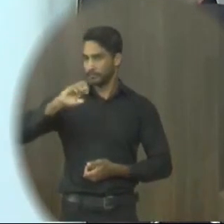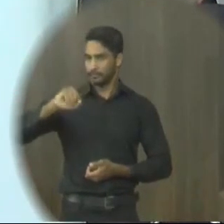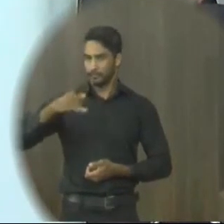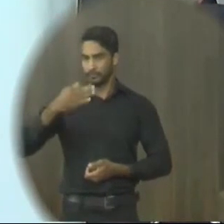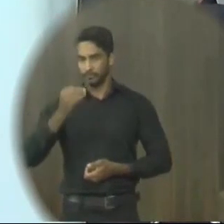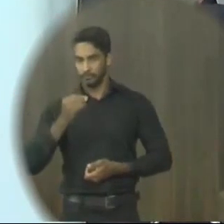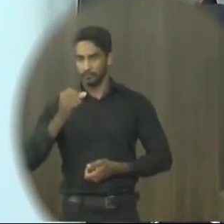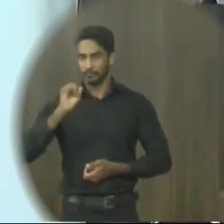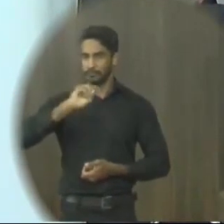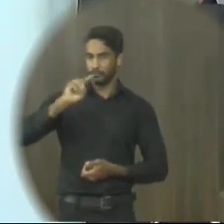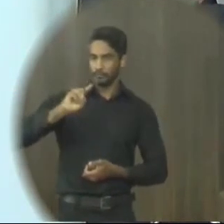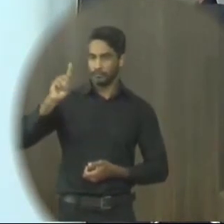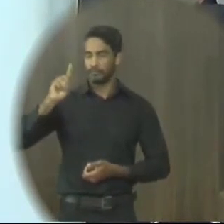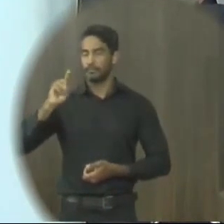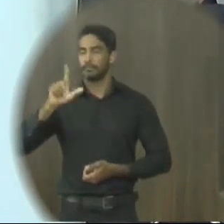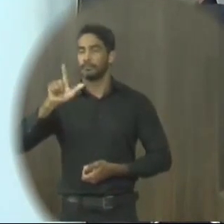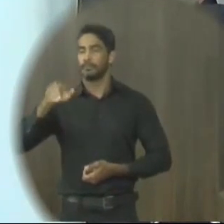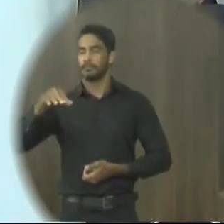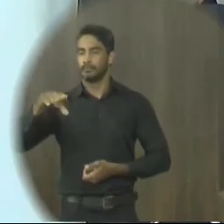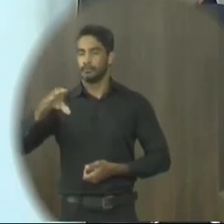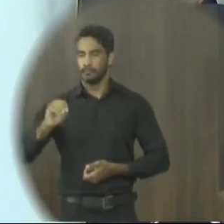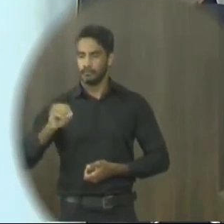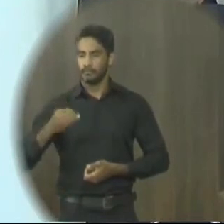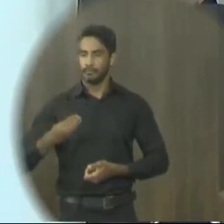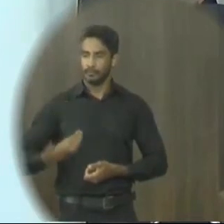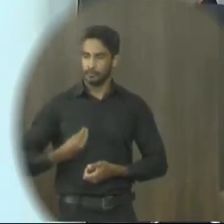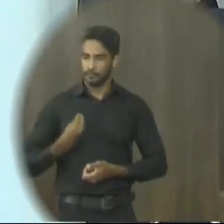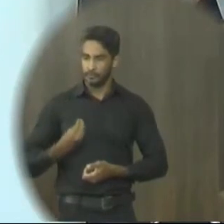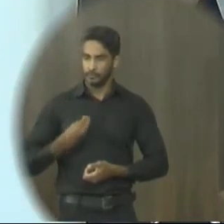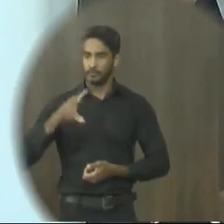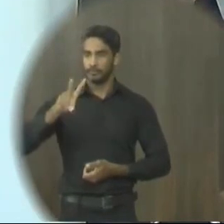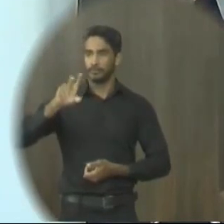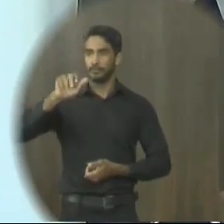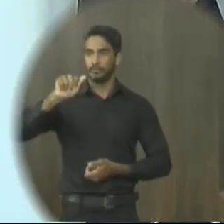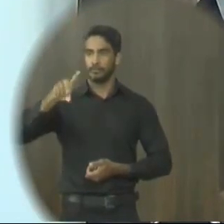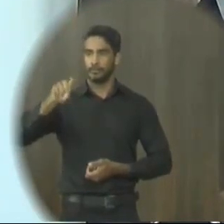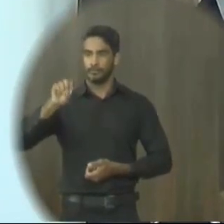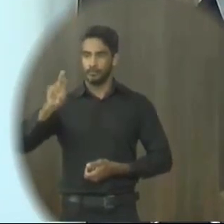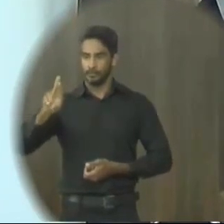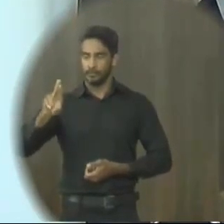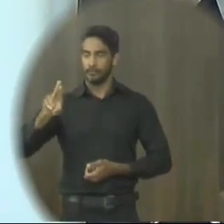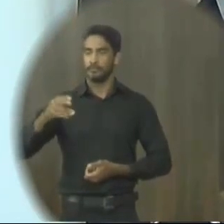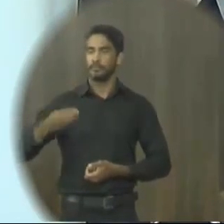José Tarcísio Mendes. Presente. Leobino Antunes de Bem. Valdeir Santos. Presente.